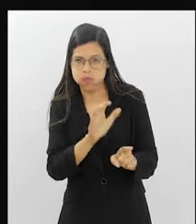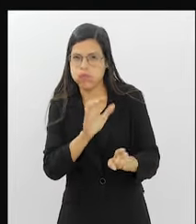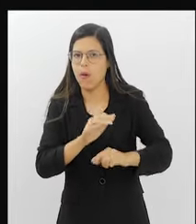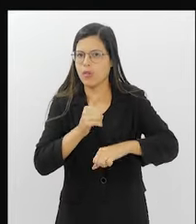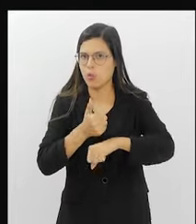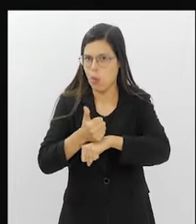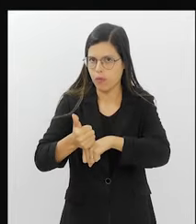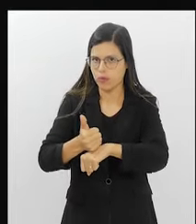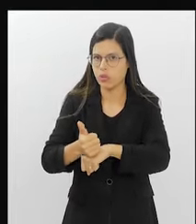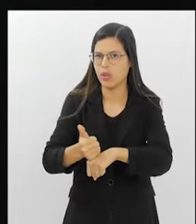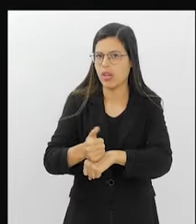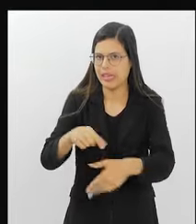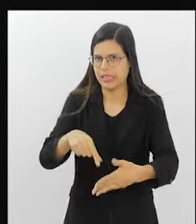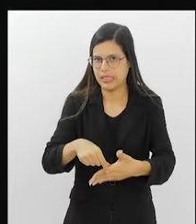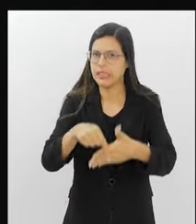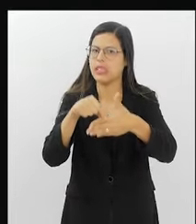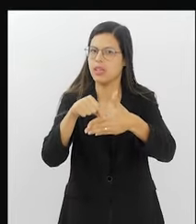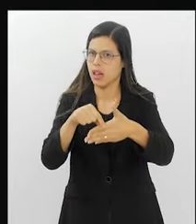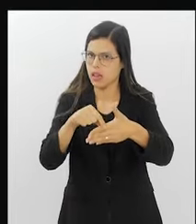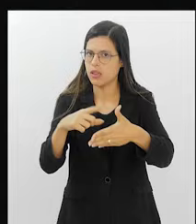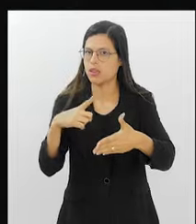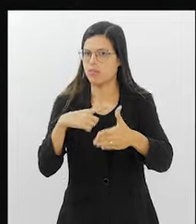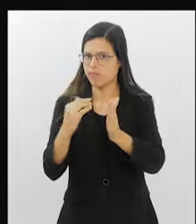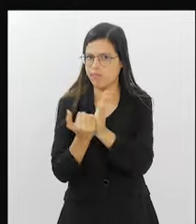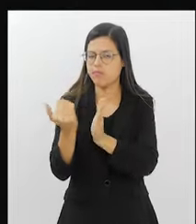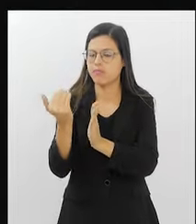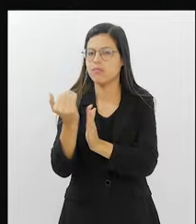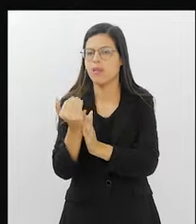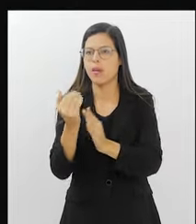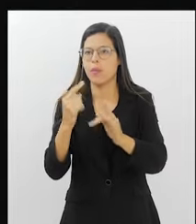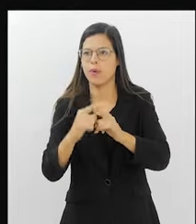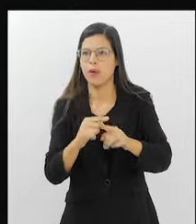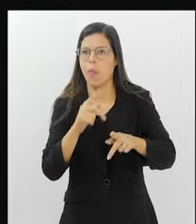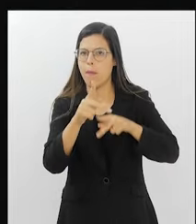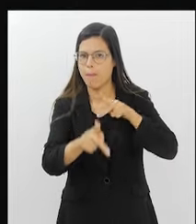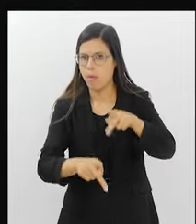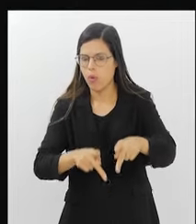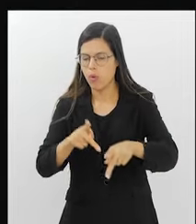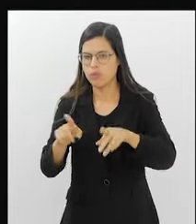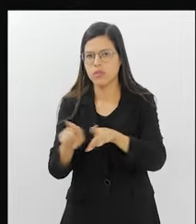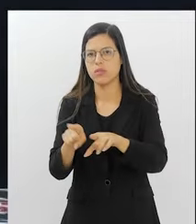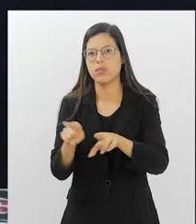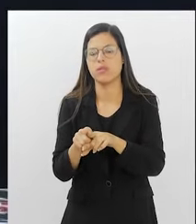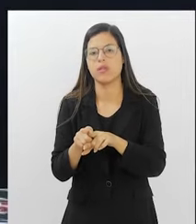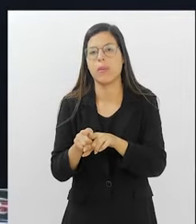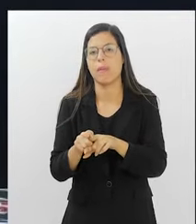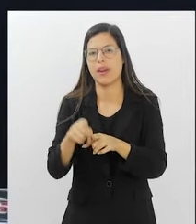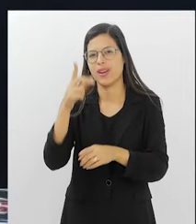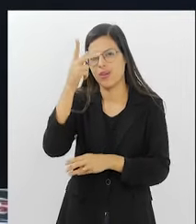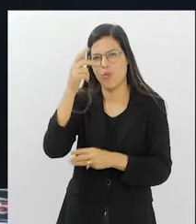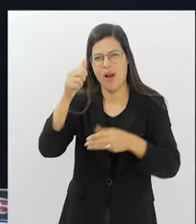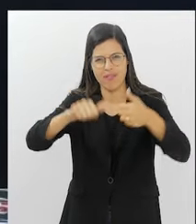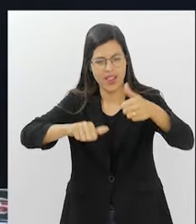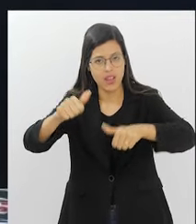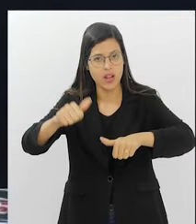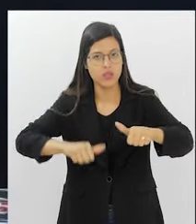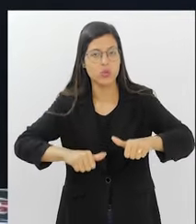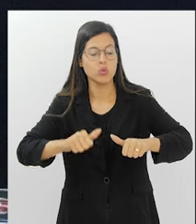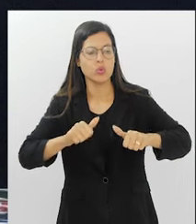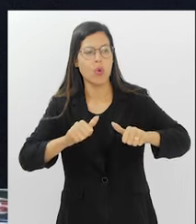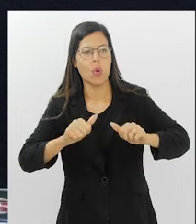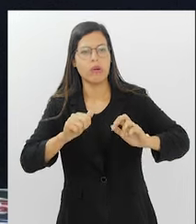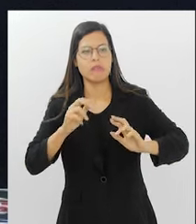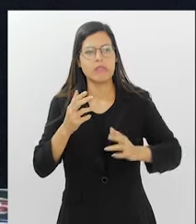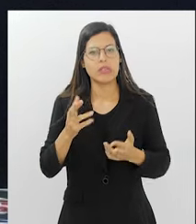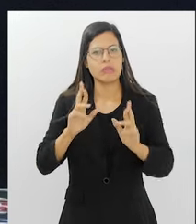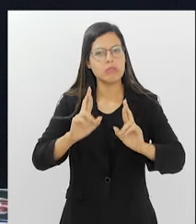né que estão à frente da comissão também é muito grande porque todos né o público os julgadores esperam esse grande acontecimento do que que